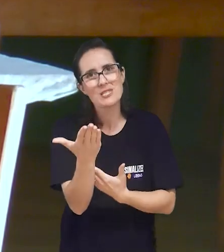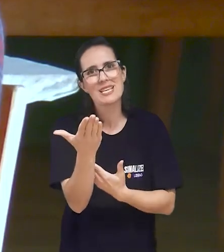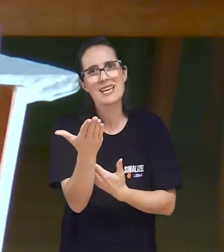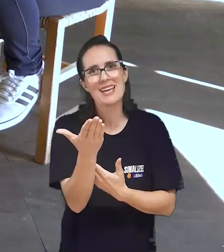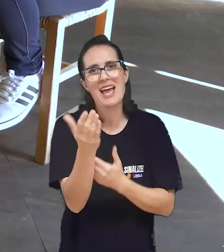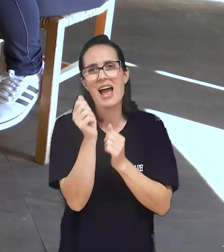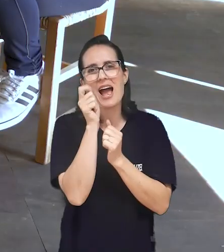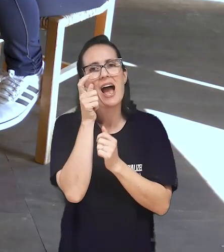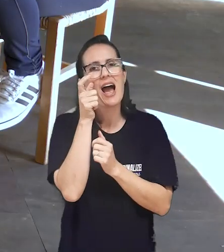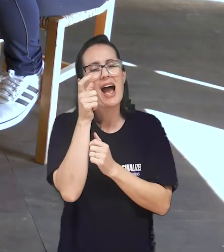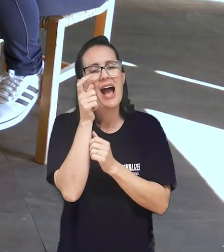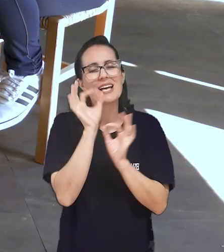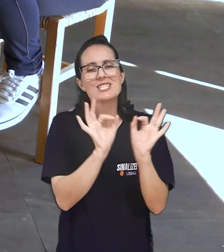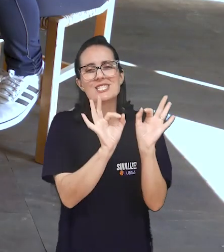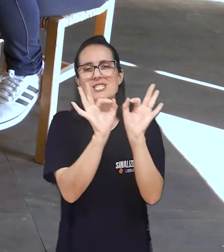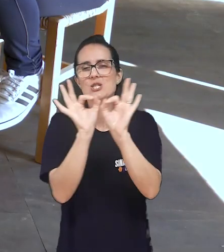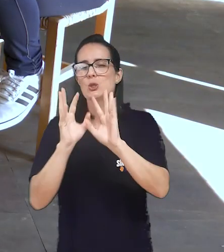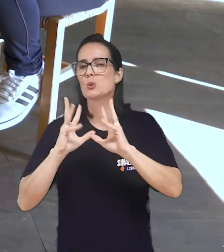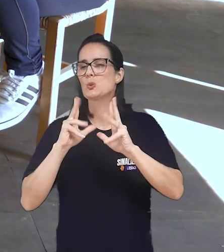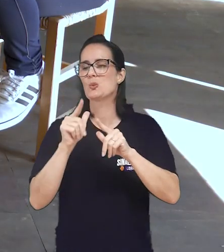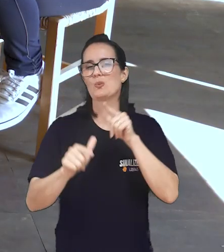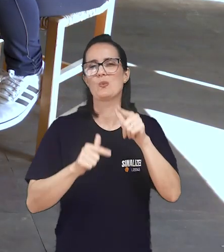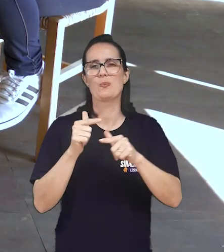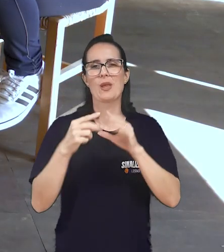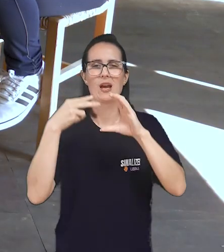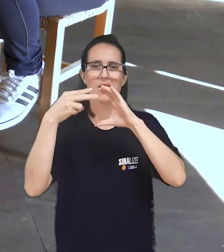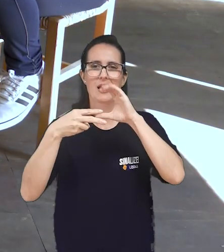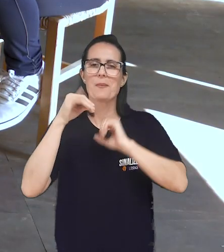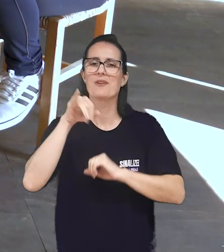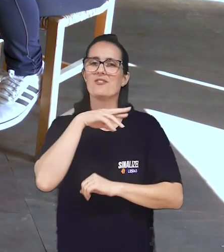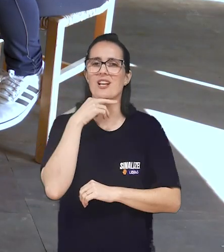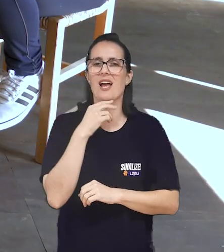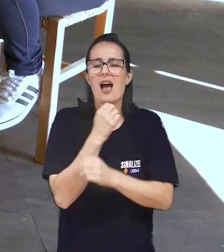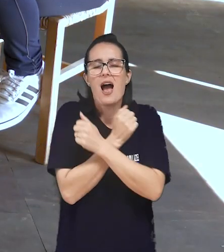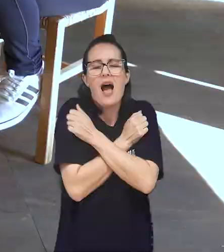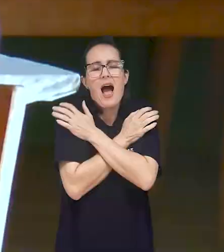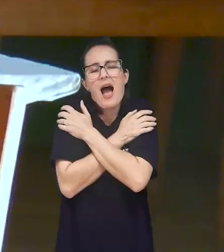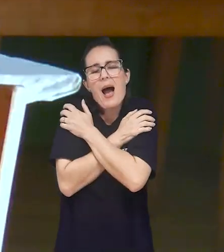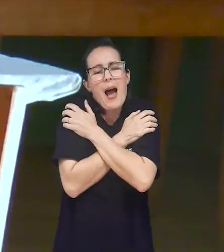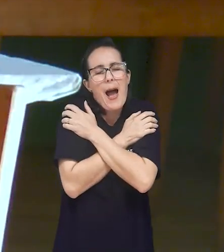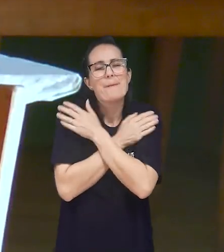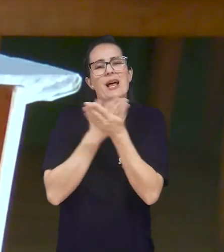para você que acompanha todas as nossas produções aqui da Câmara de Vereadores de Jaraguá